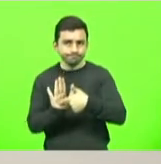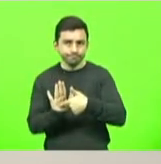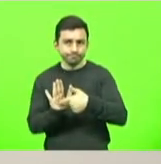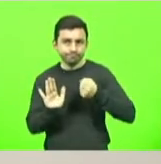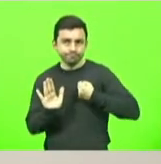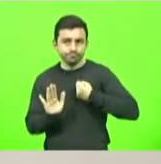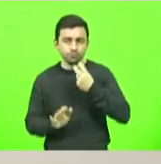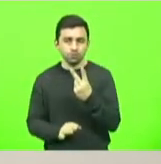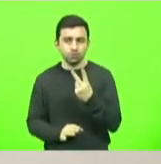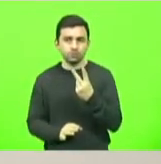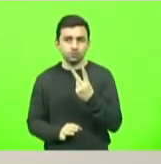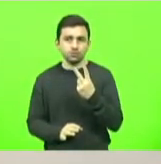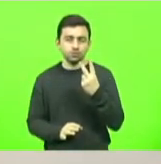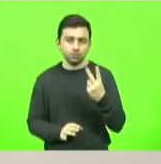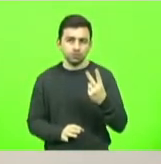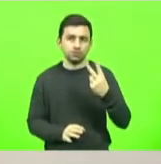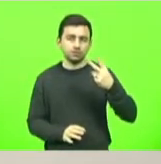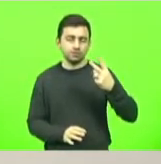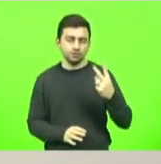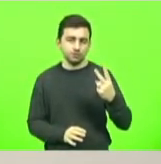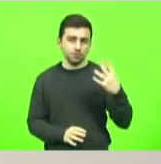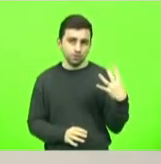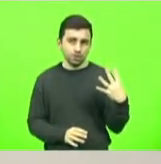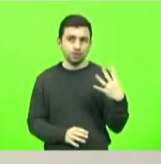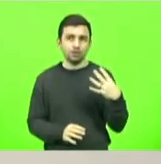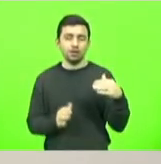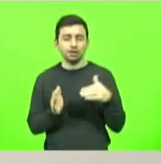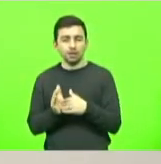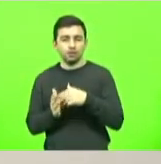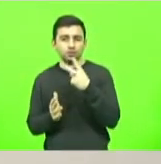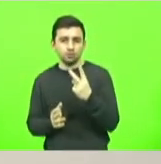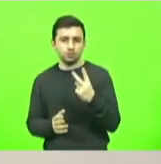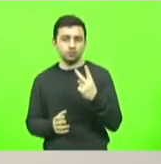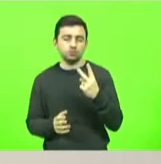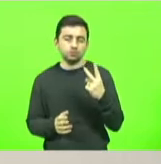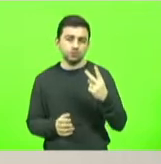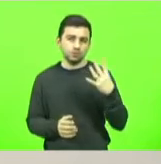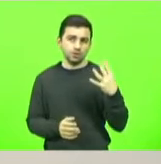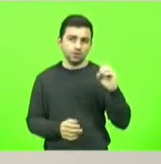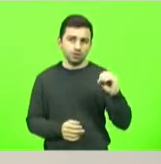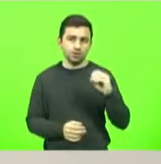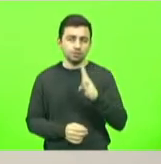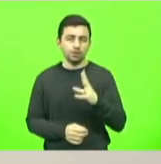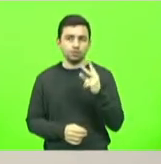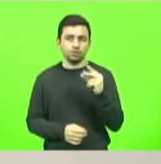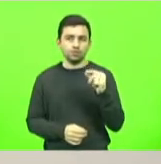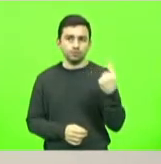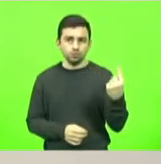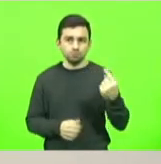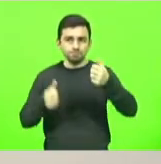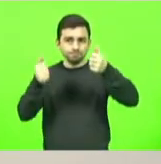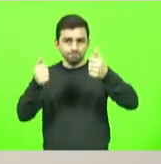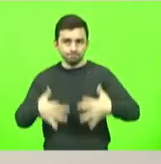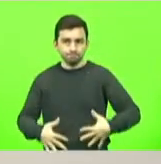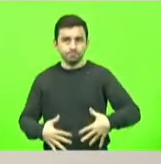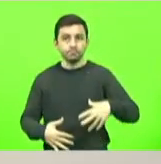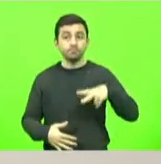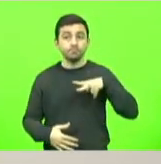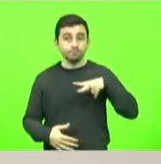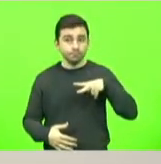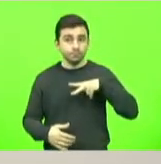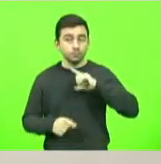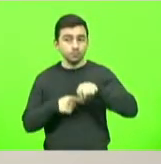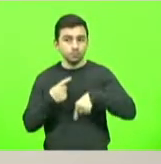.224 a 2.240, barra 2021. Explicações pessoais. Não houve oradores